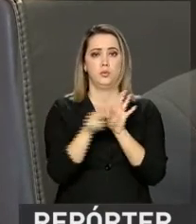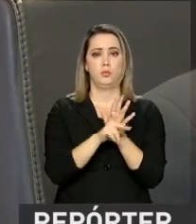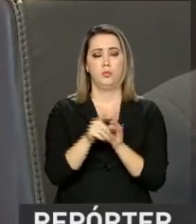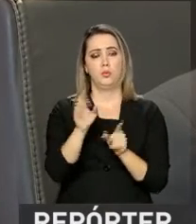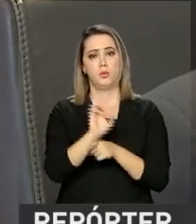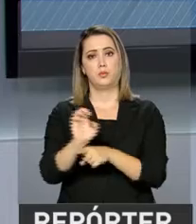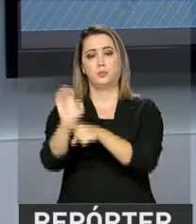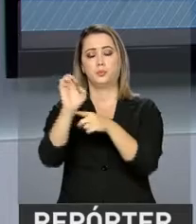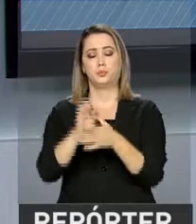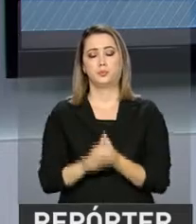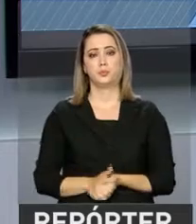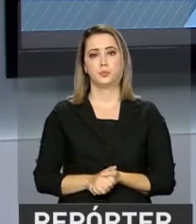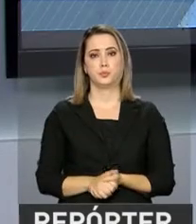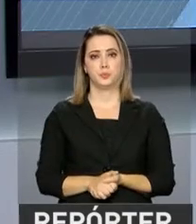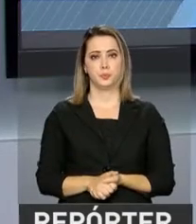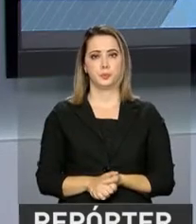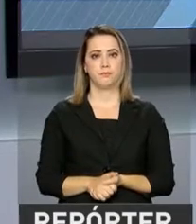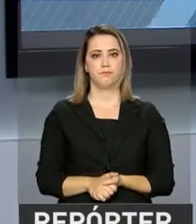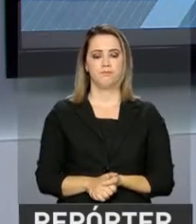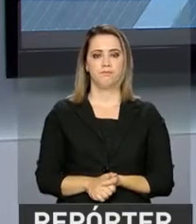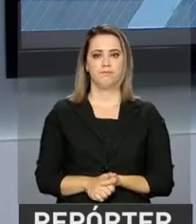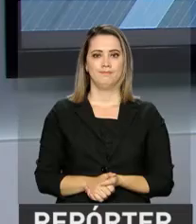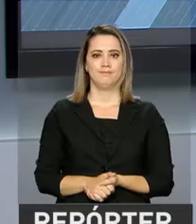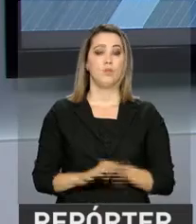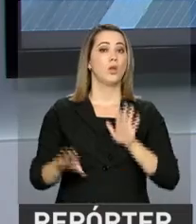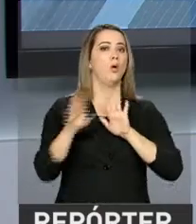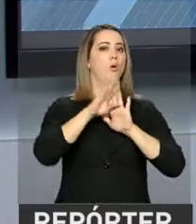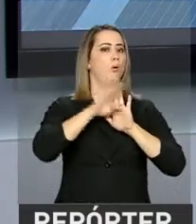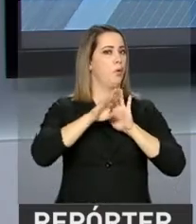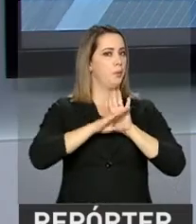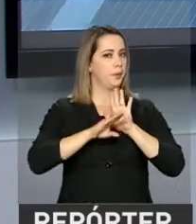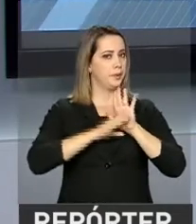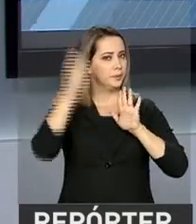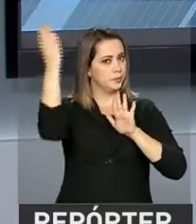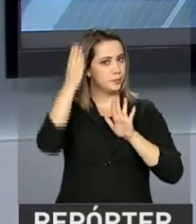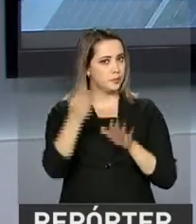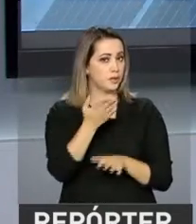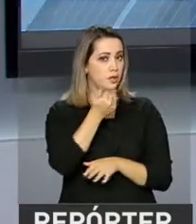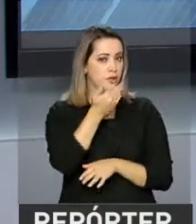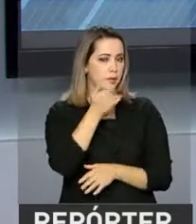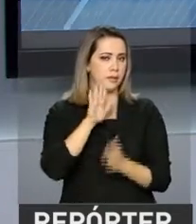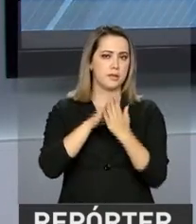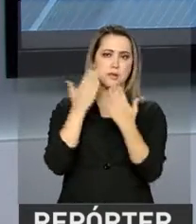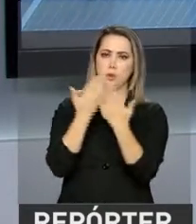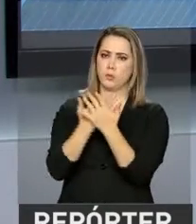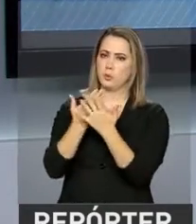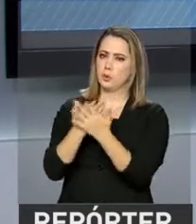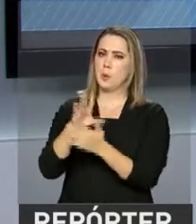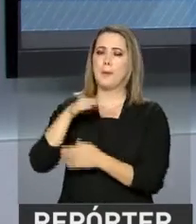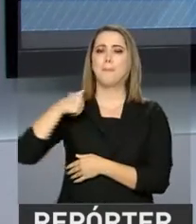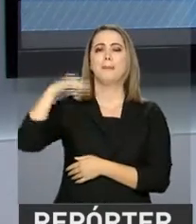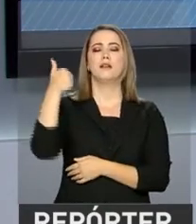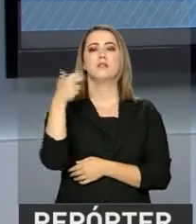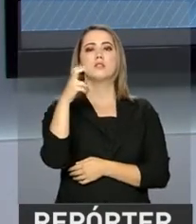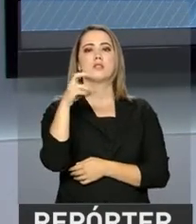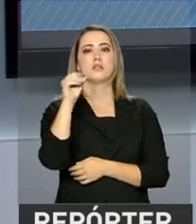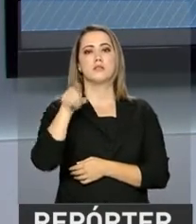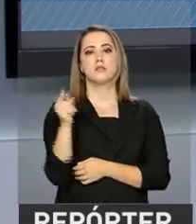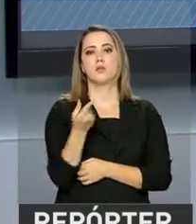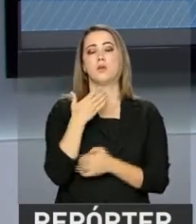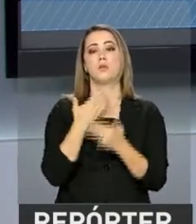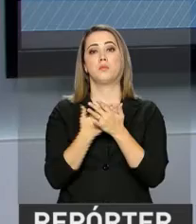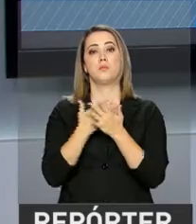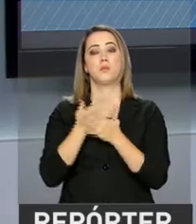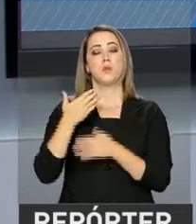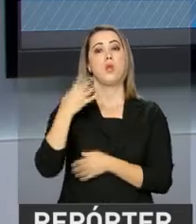contextos o programa nacional de alimentação escolar atende mais de 150 mil escolas e cerca de